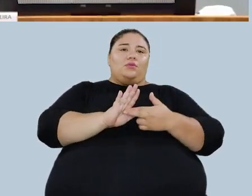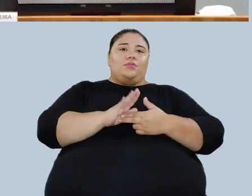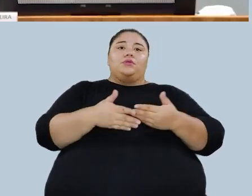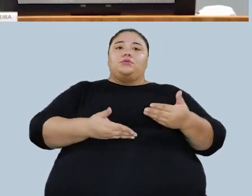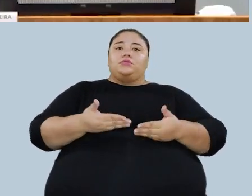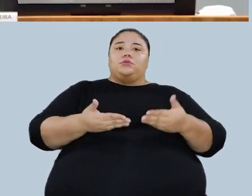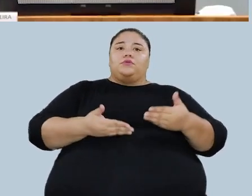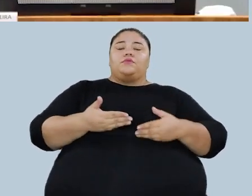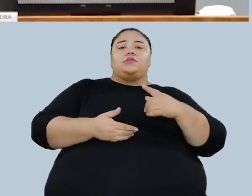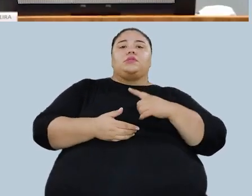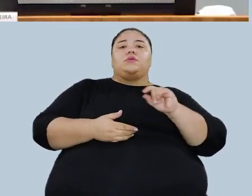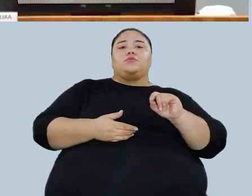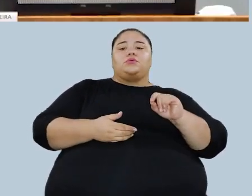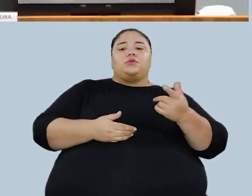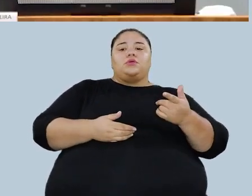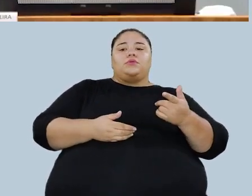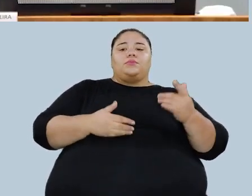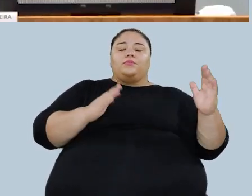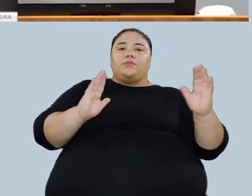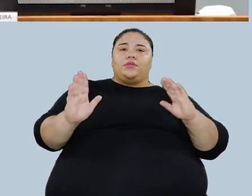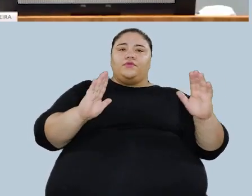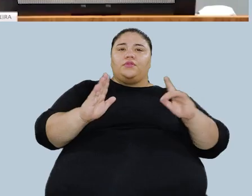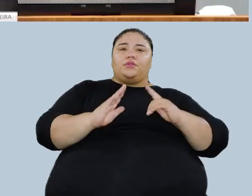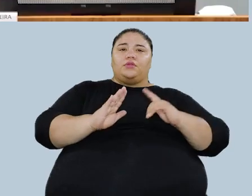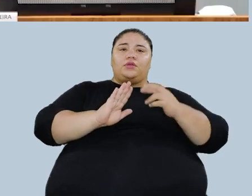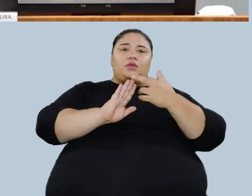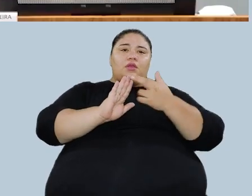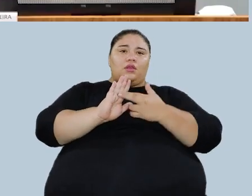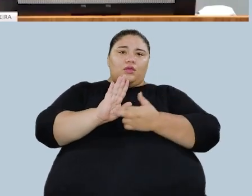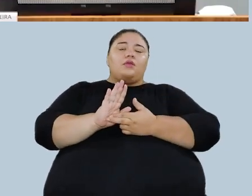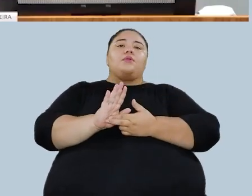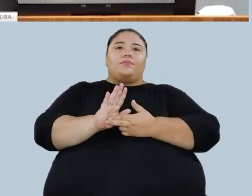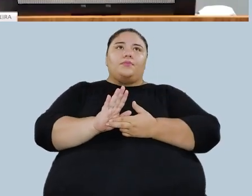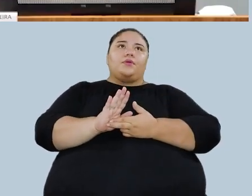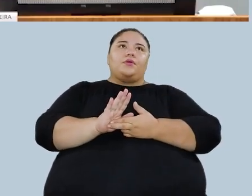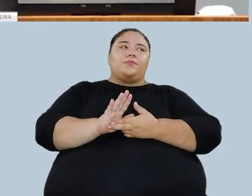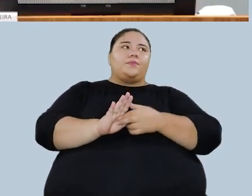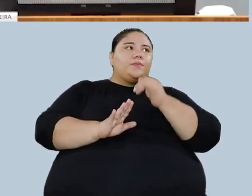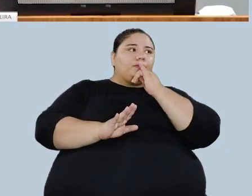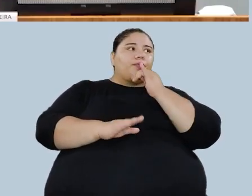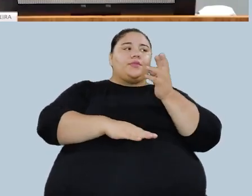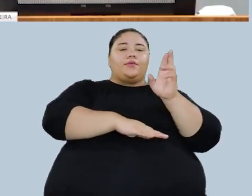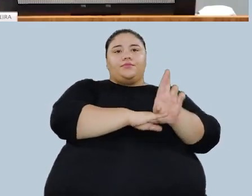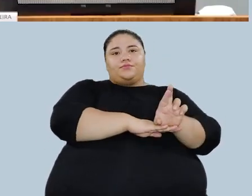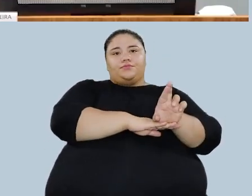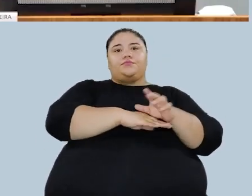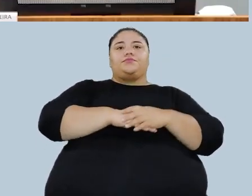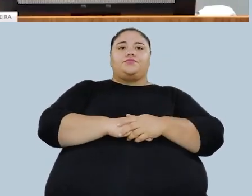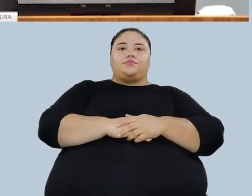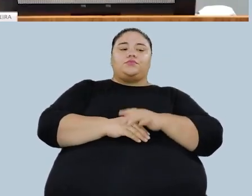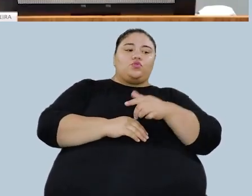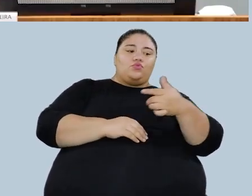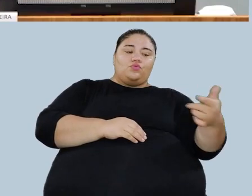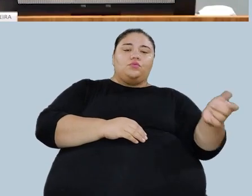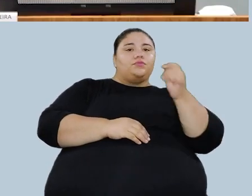de serviços, nós temos aqui a previsão de ter um regime de caixa, vejam que aqui a diferença em relação